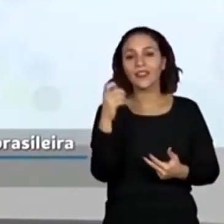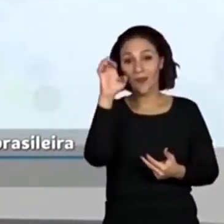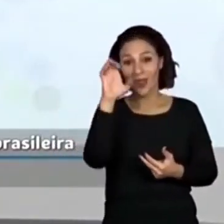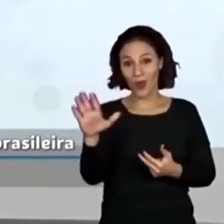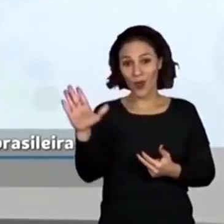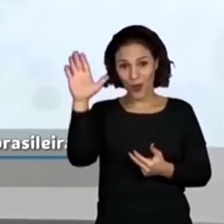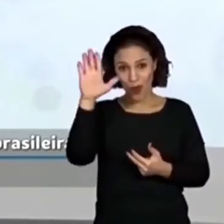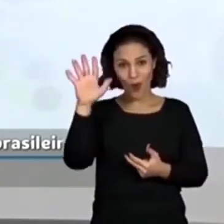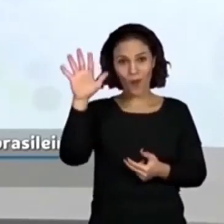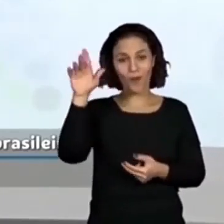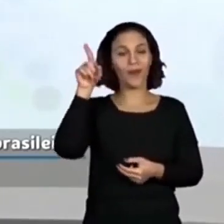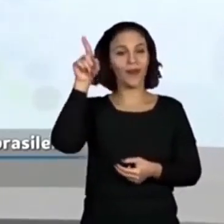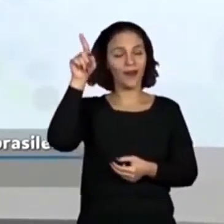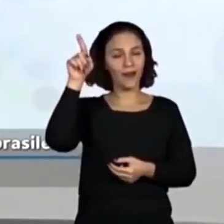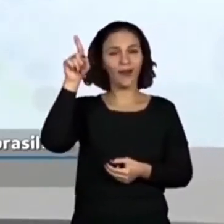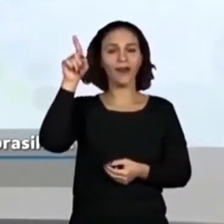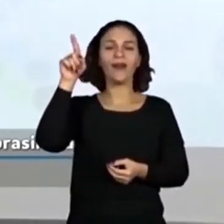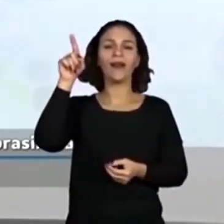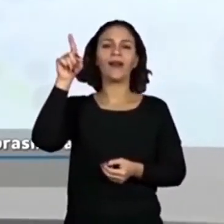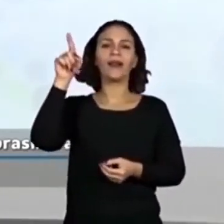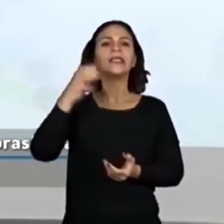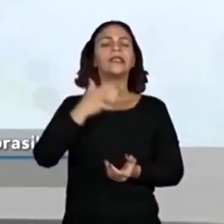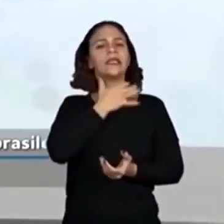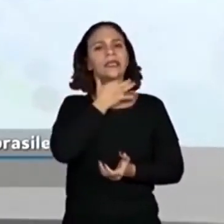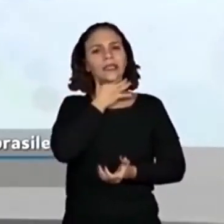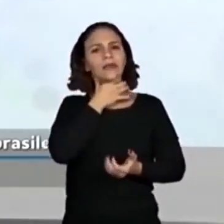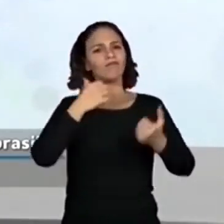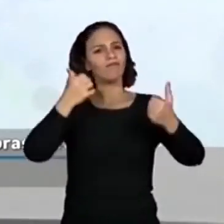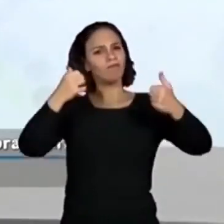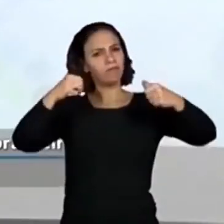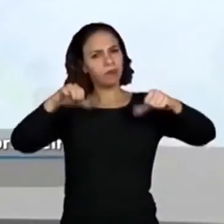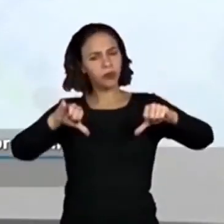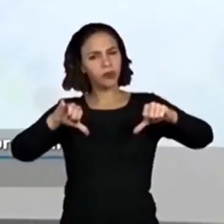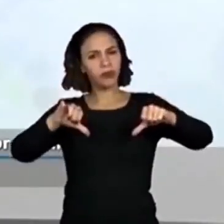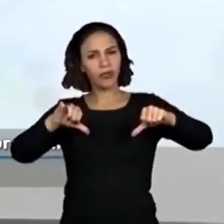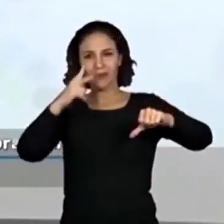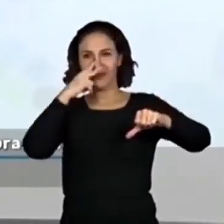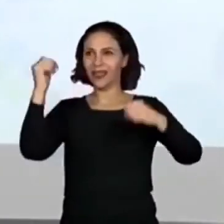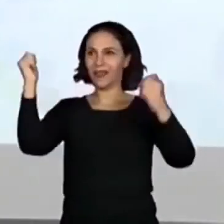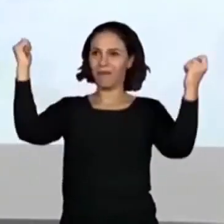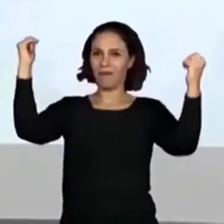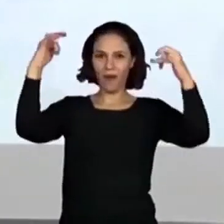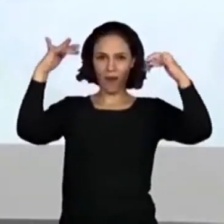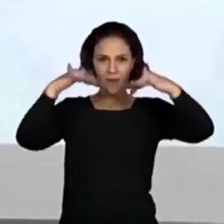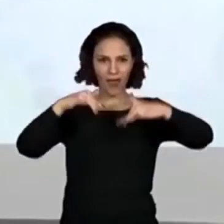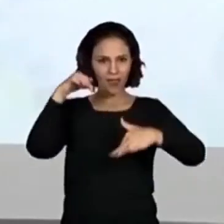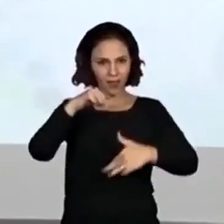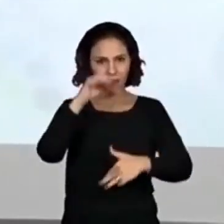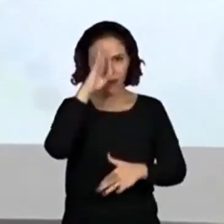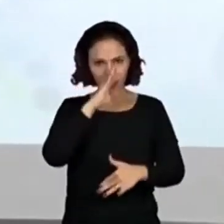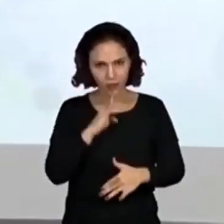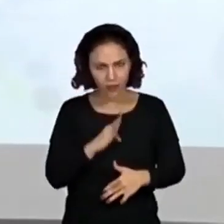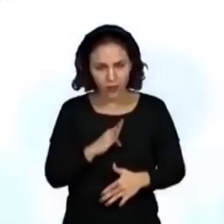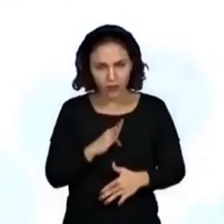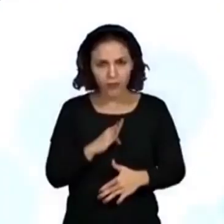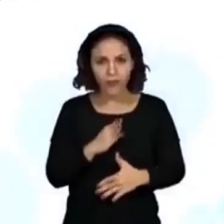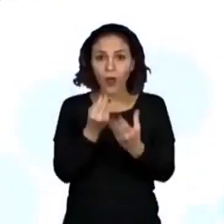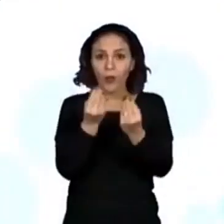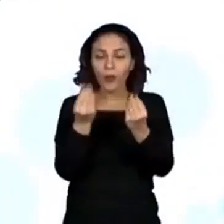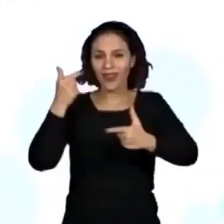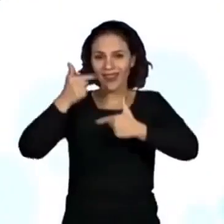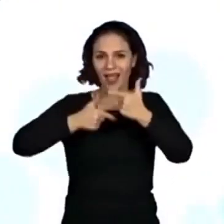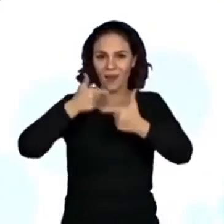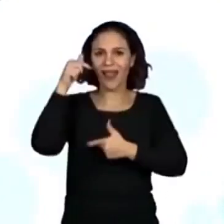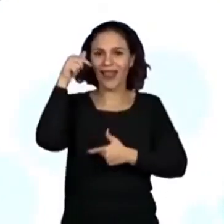europeus em crise vieram para o Brasil, muitos que vieram trabalhar